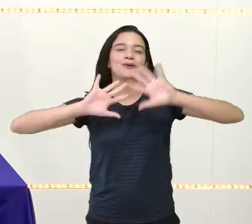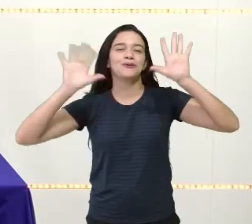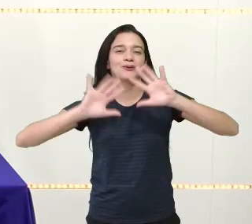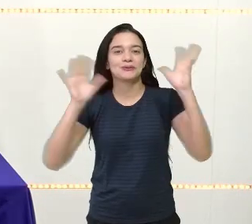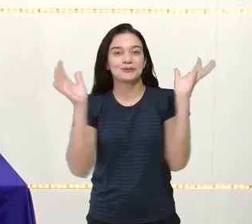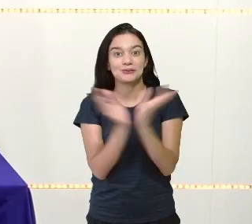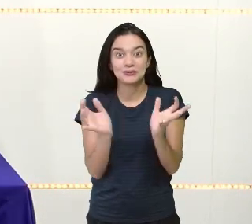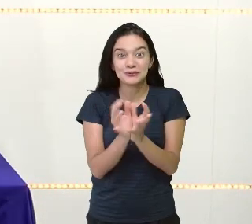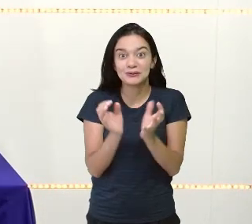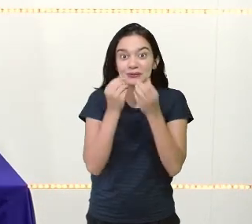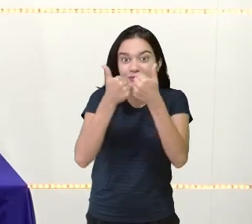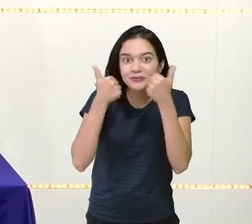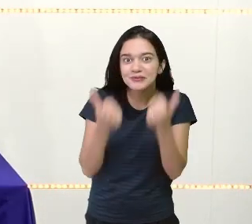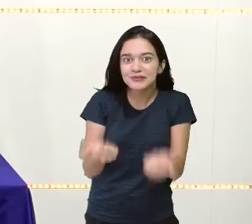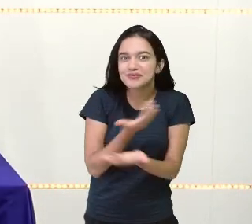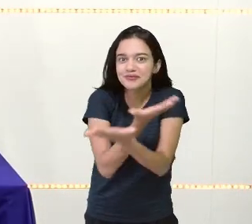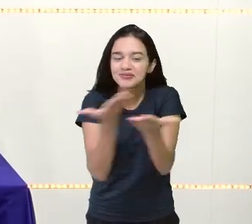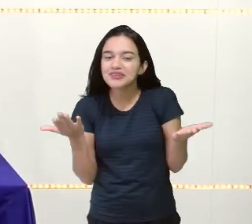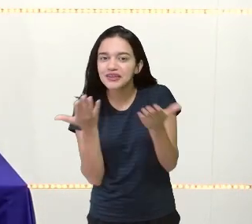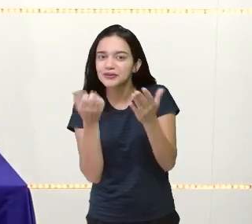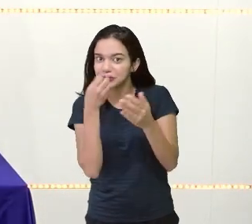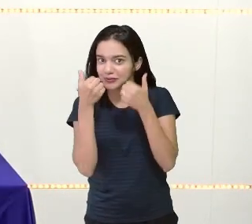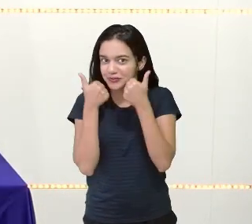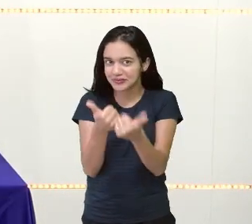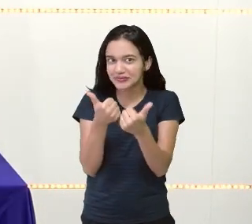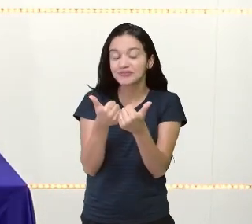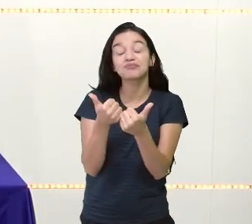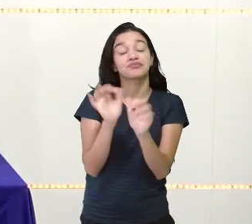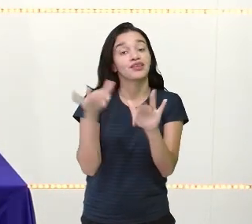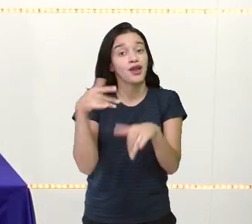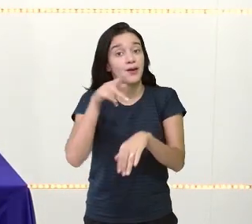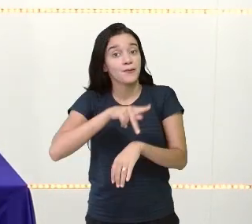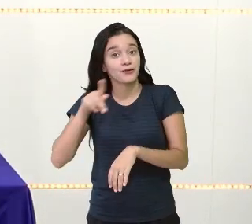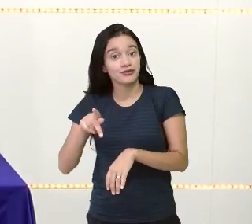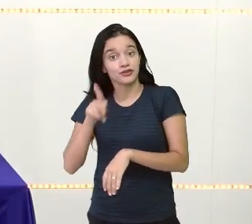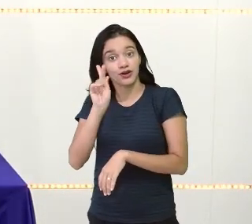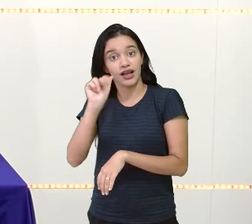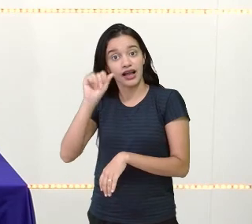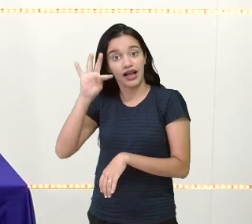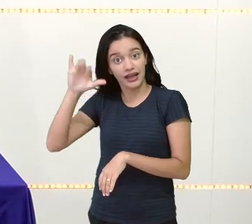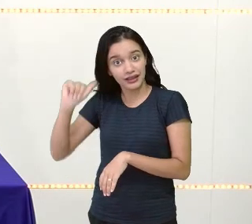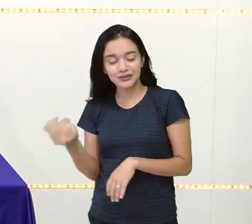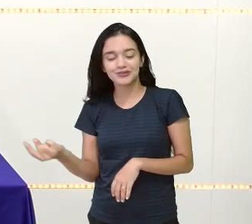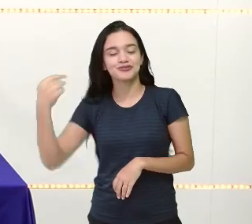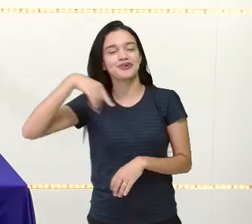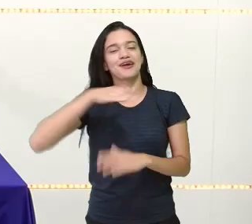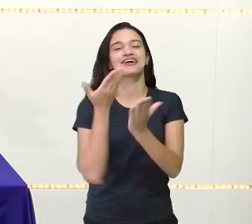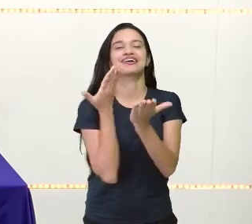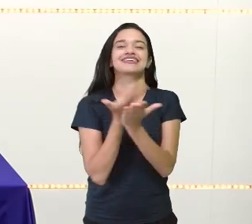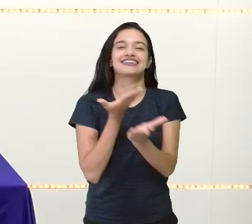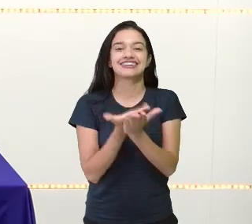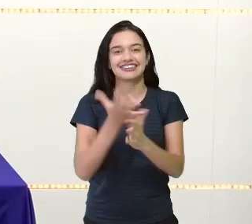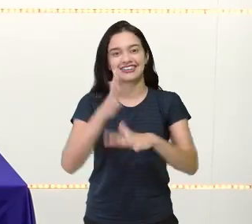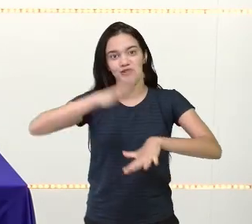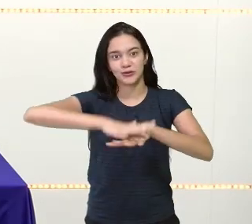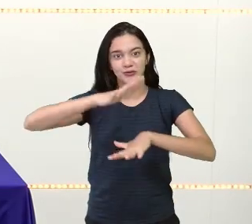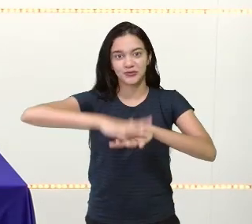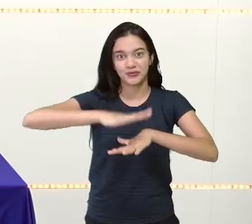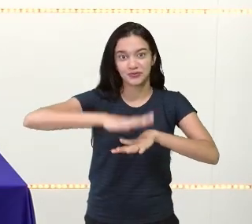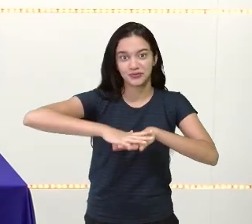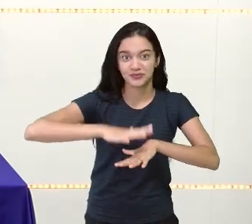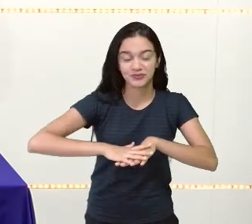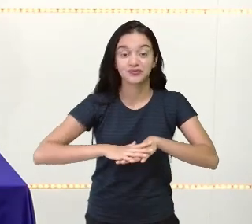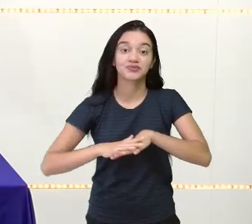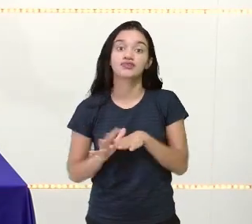Turminha, como vocês estão? Tudo bem? Professora Kátia Xavier de volta para mais uma aula de